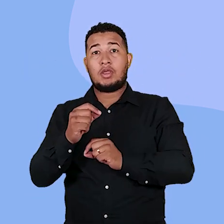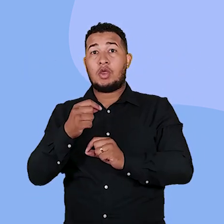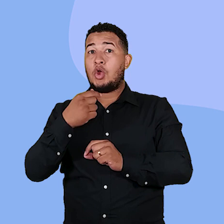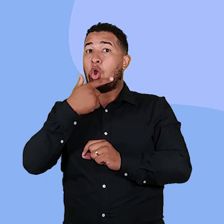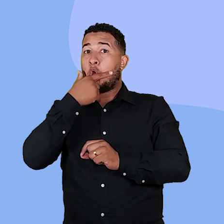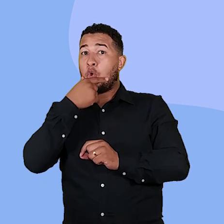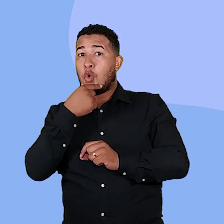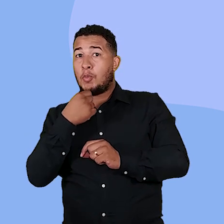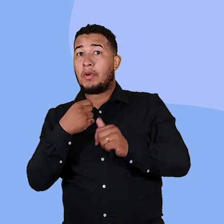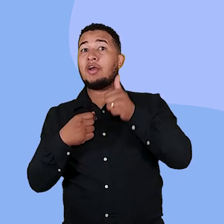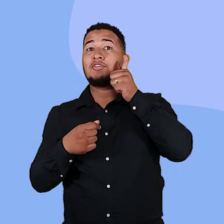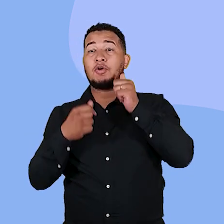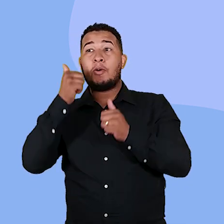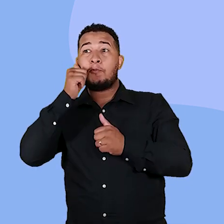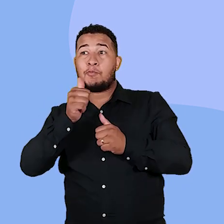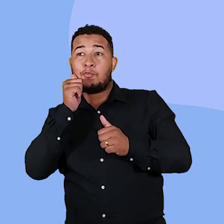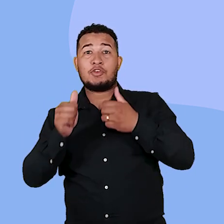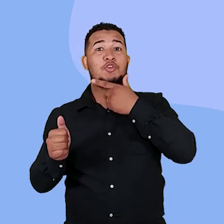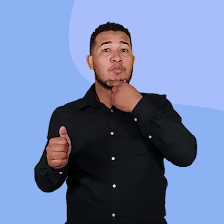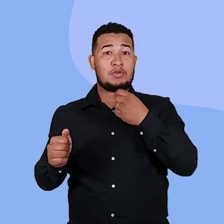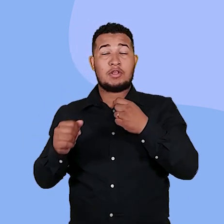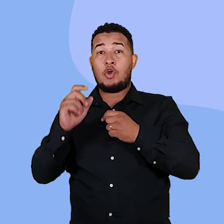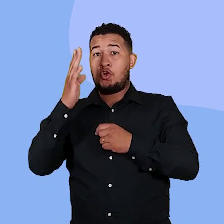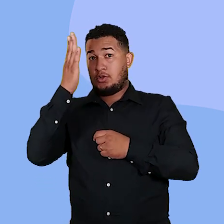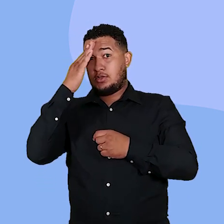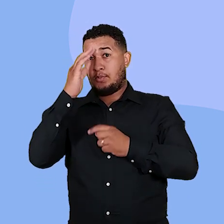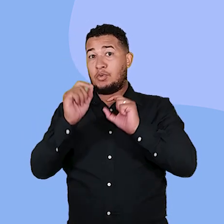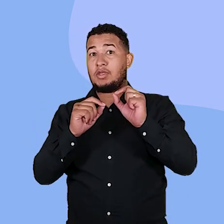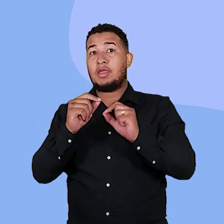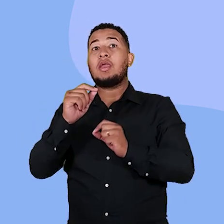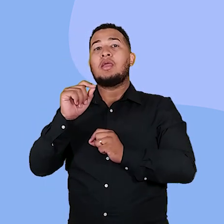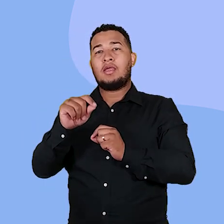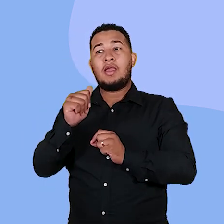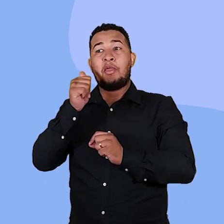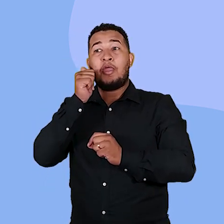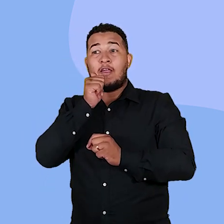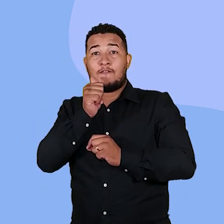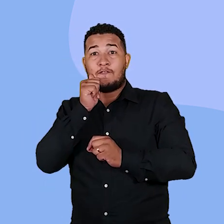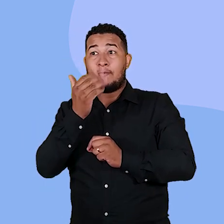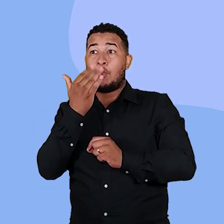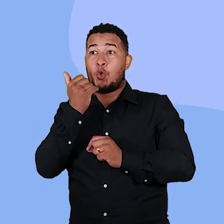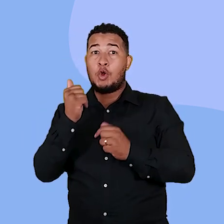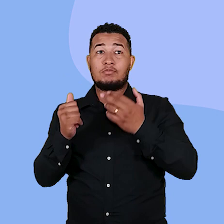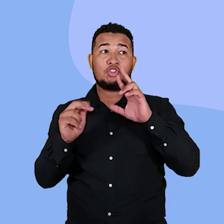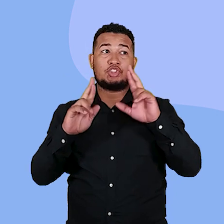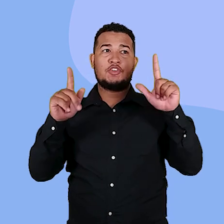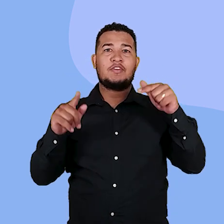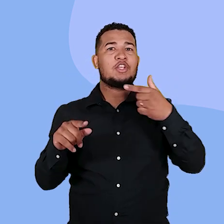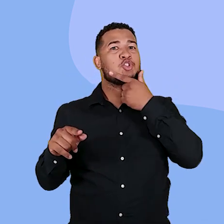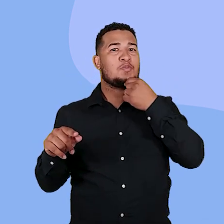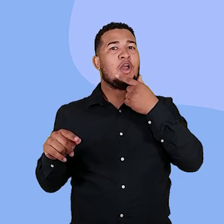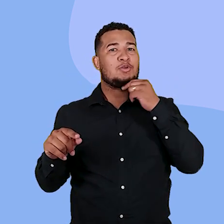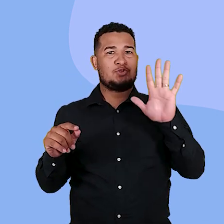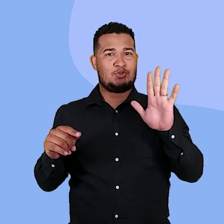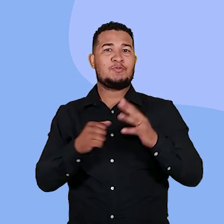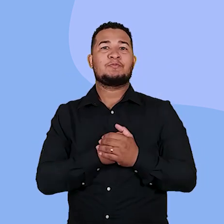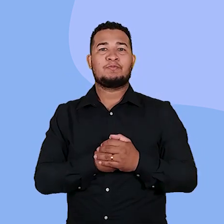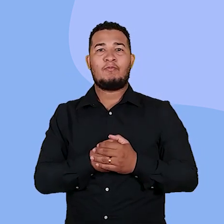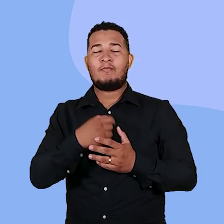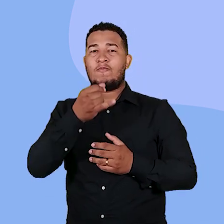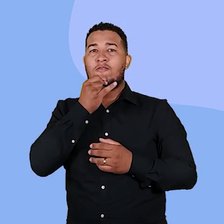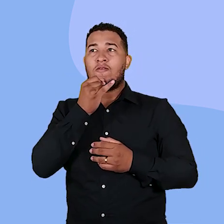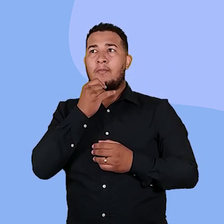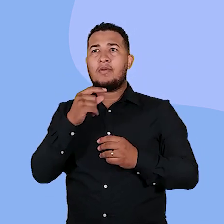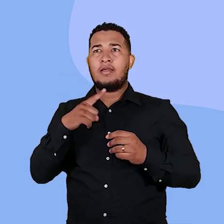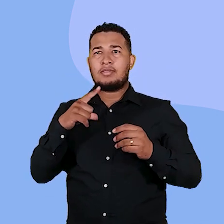fêmea, olha só, já está falando que a fêmea ela come uma coisa diferente do macho, né? Então, letra